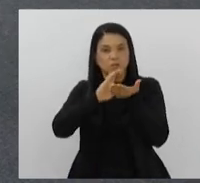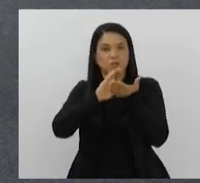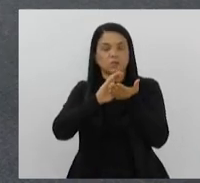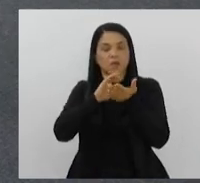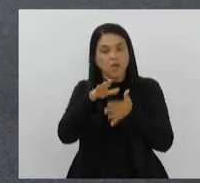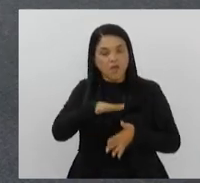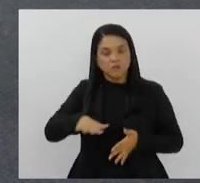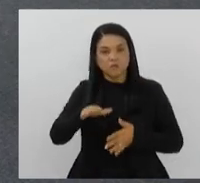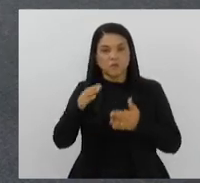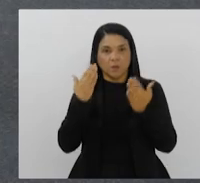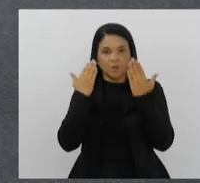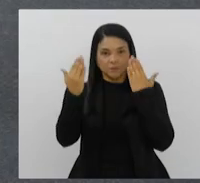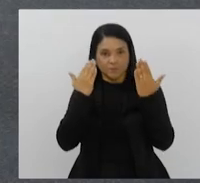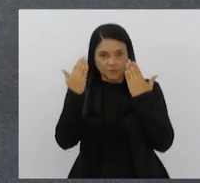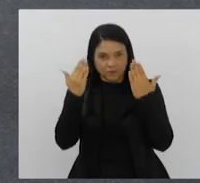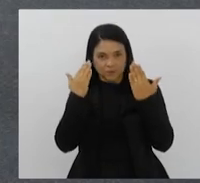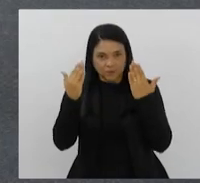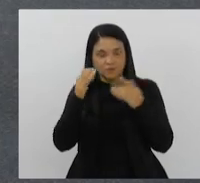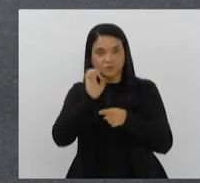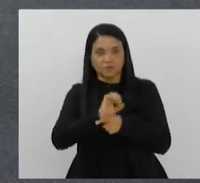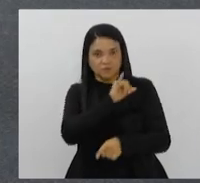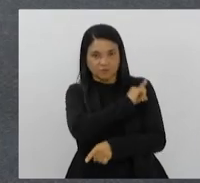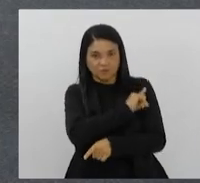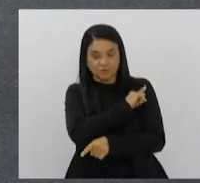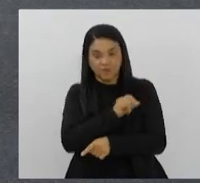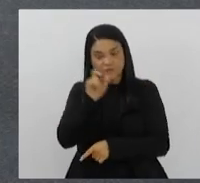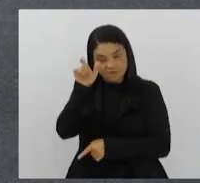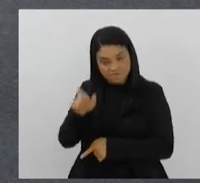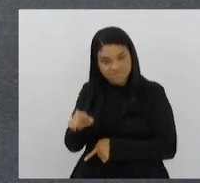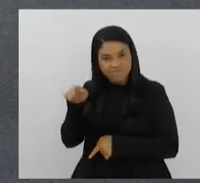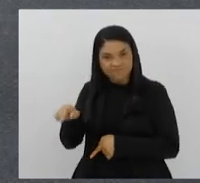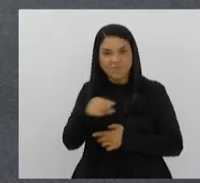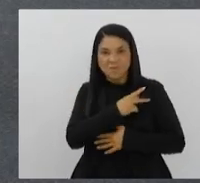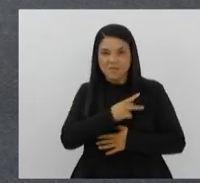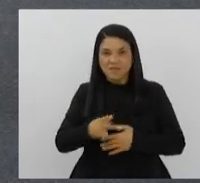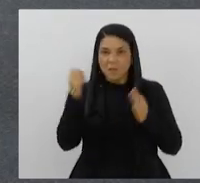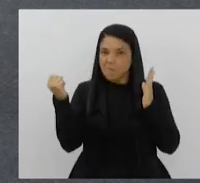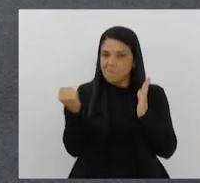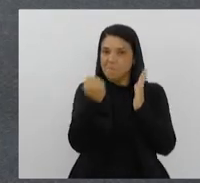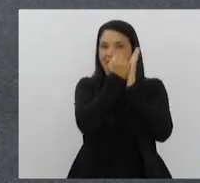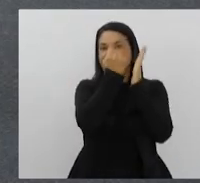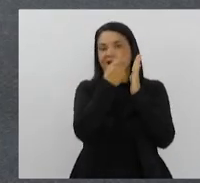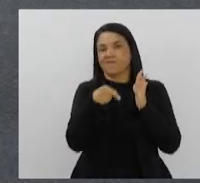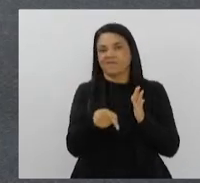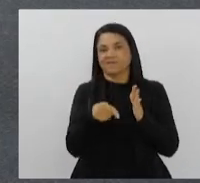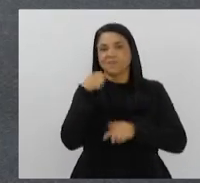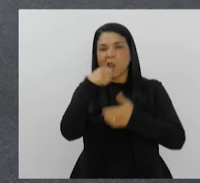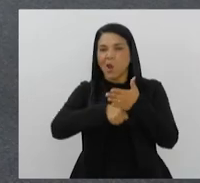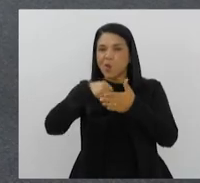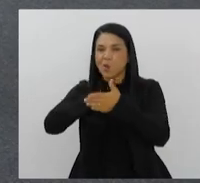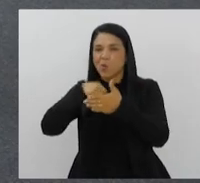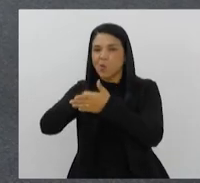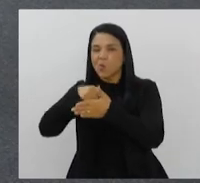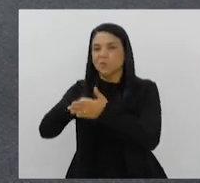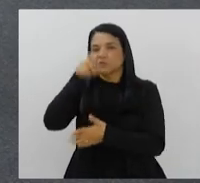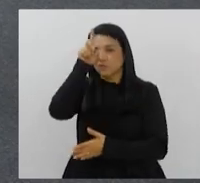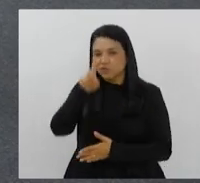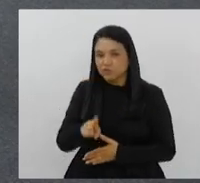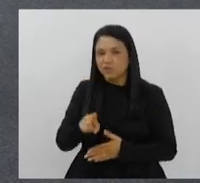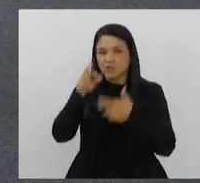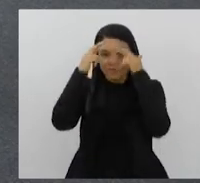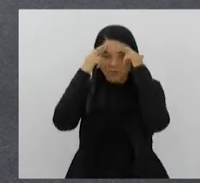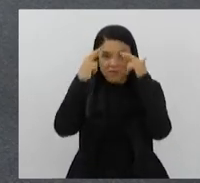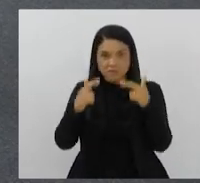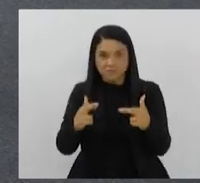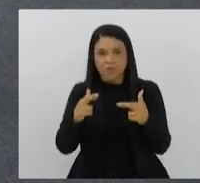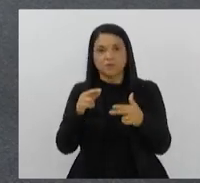Psicologia aqui do Estado do Rio de Janeiro. E essa presidência é um marco simbólico na luta pela dignidade, pelo